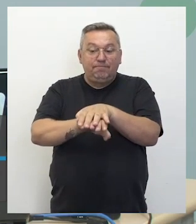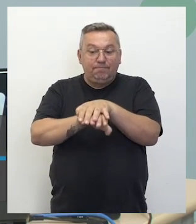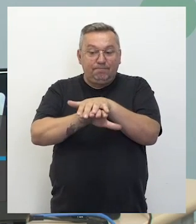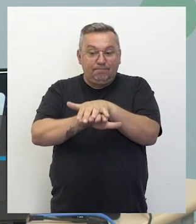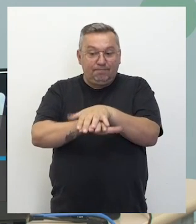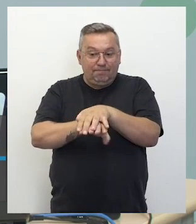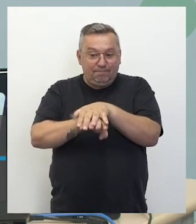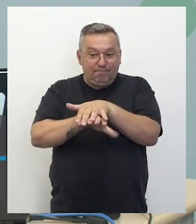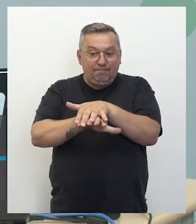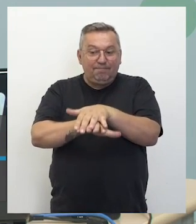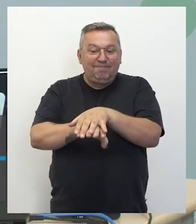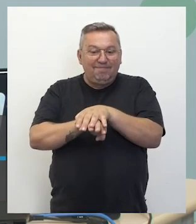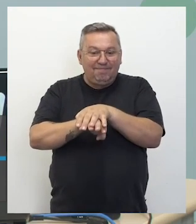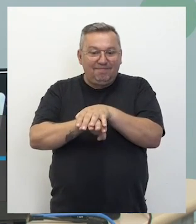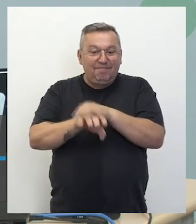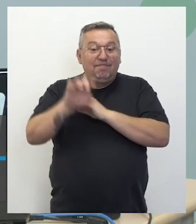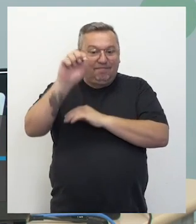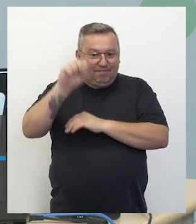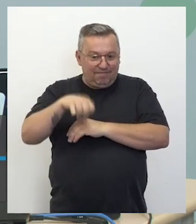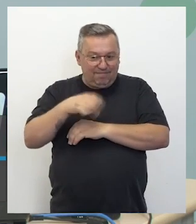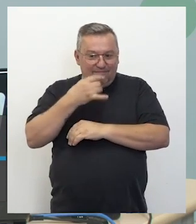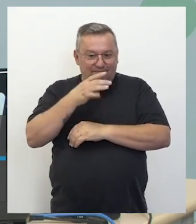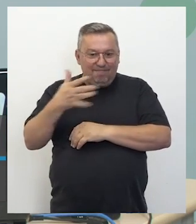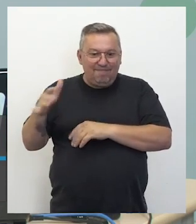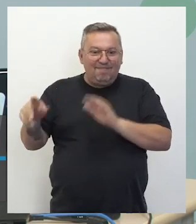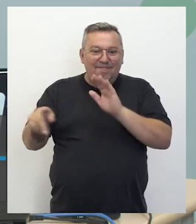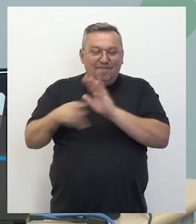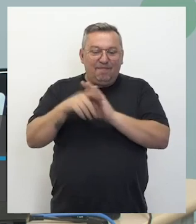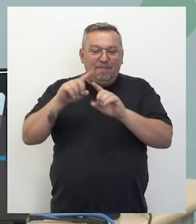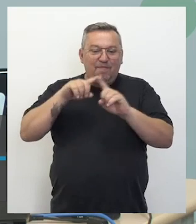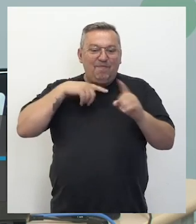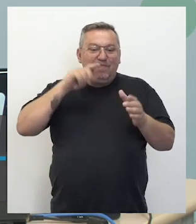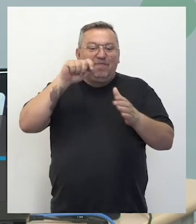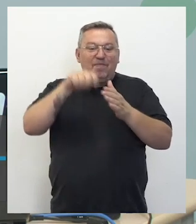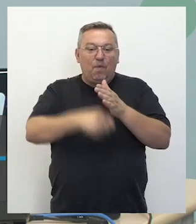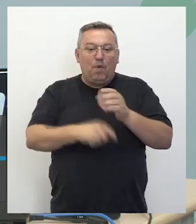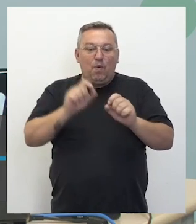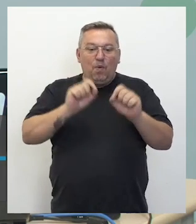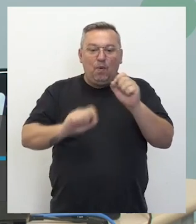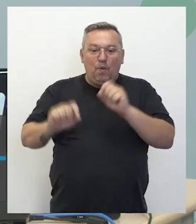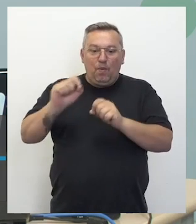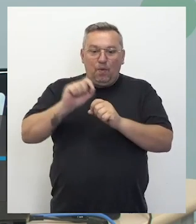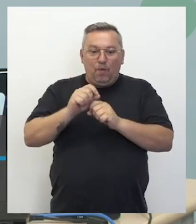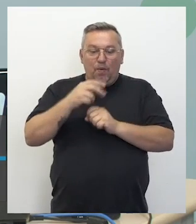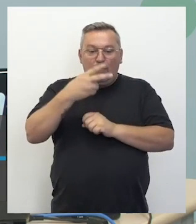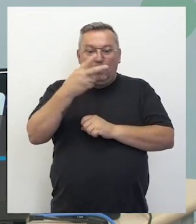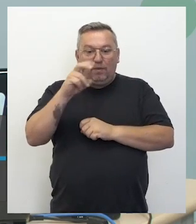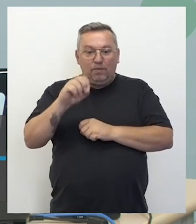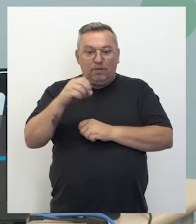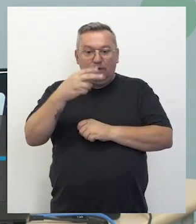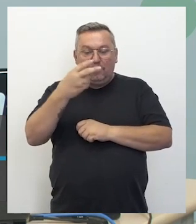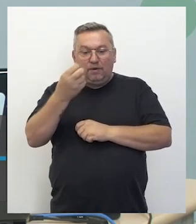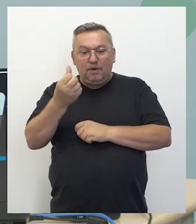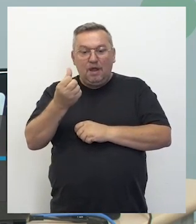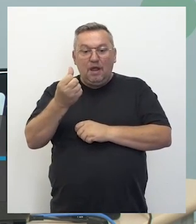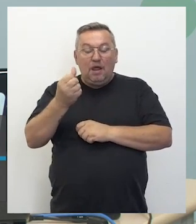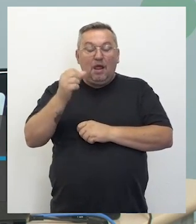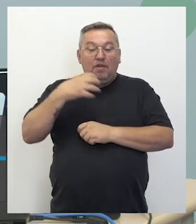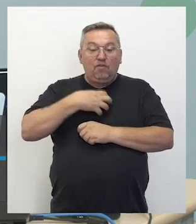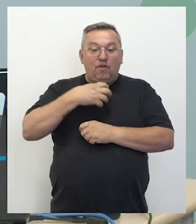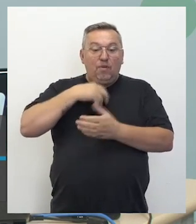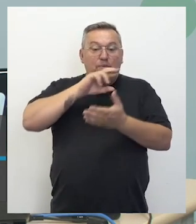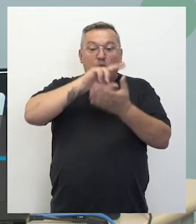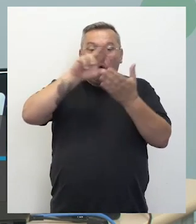fazem isso. Mas a gente tem que lembrar que existem registradas aí entre 250 e 260 espécies.